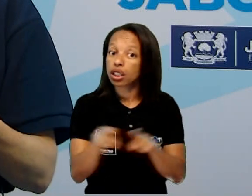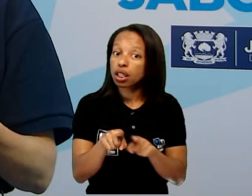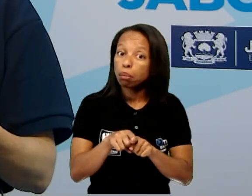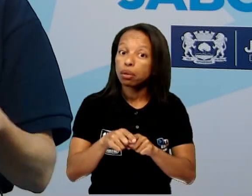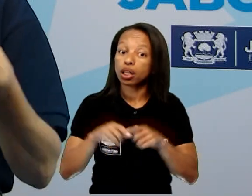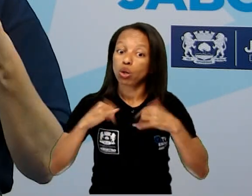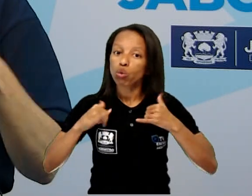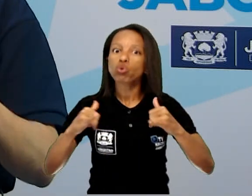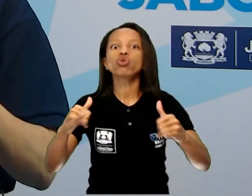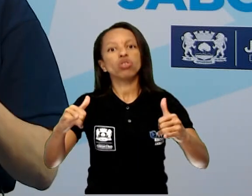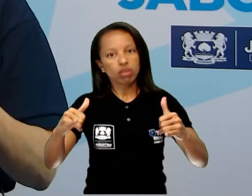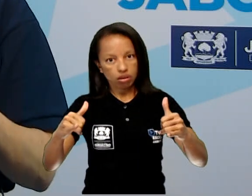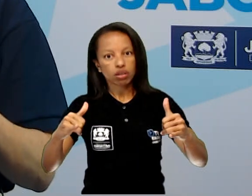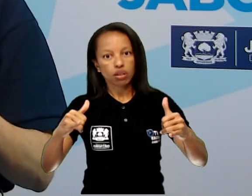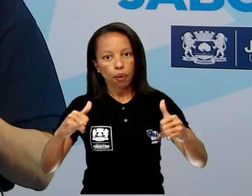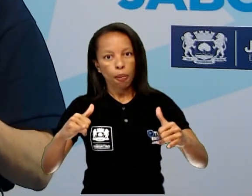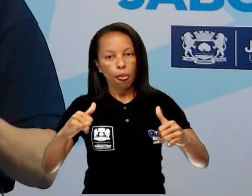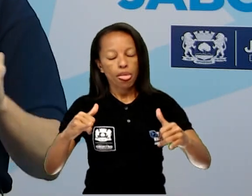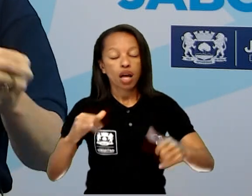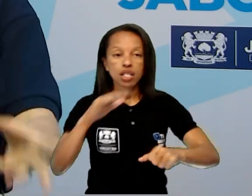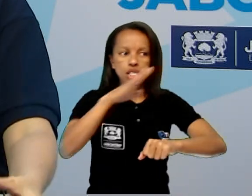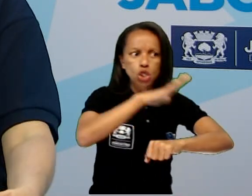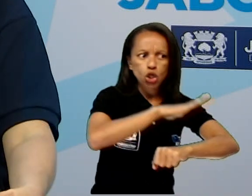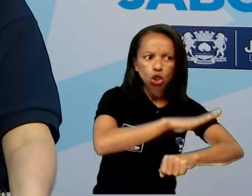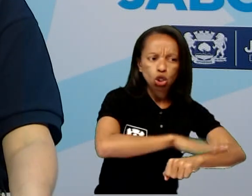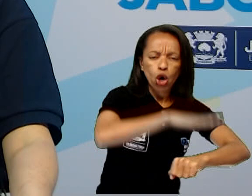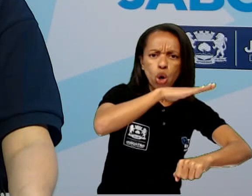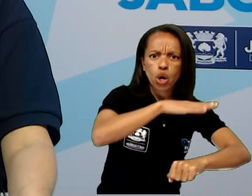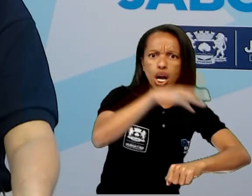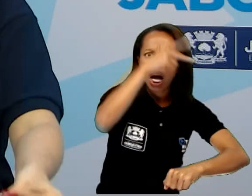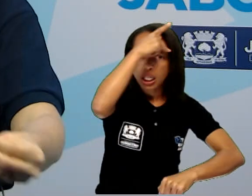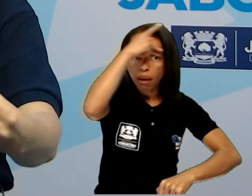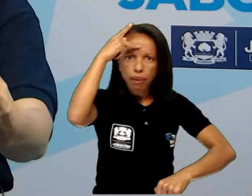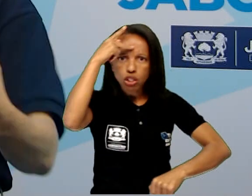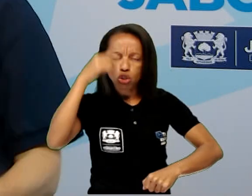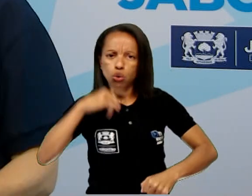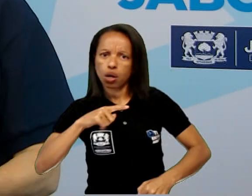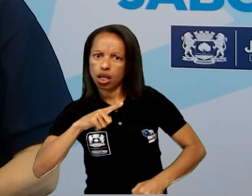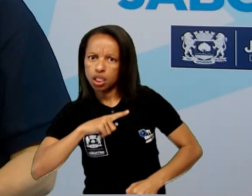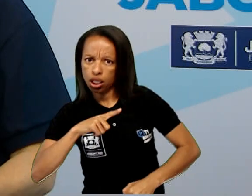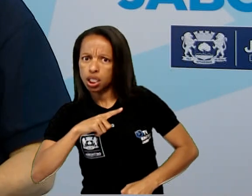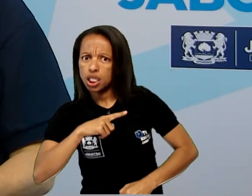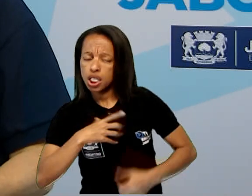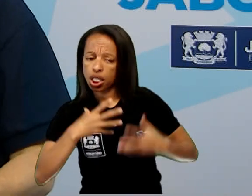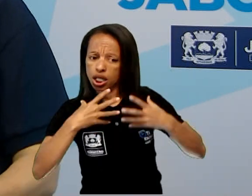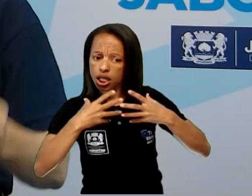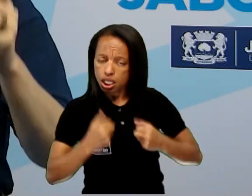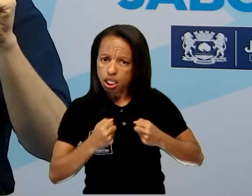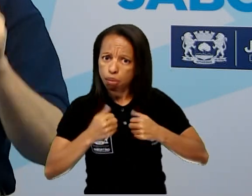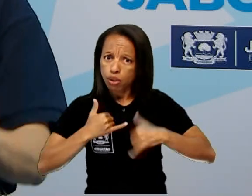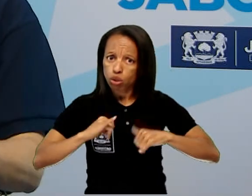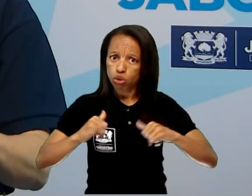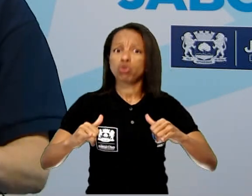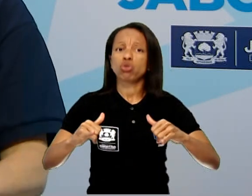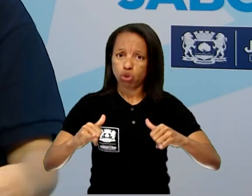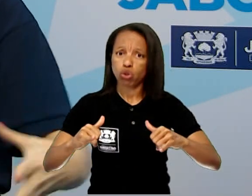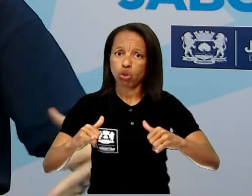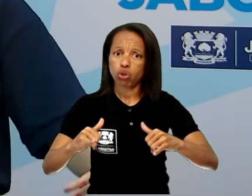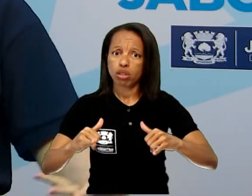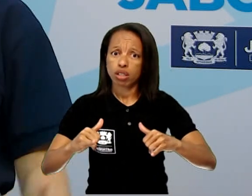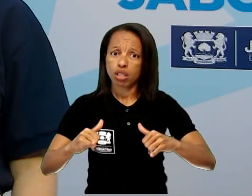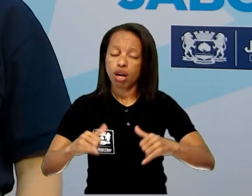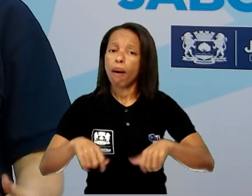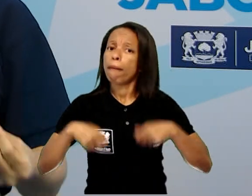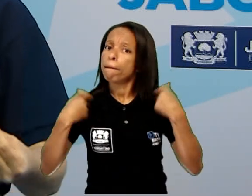corrente elétrica, então pode ser perigoso você tocar numa pessoa, não é, que recebeu uma descarga elétrica. E se você for fazer isso, tem que